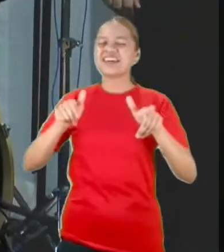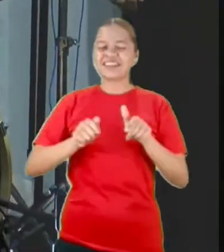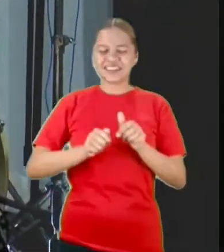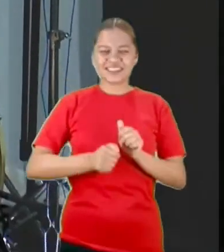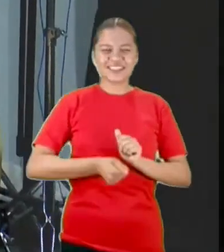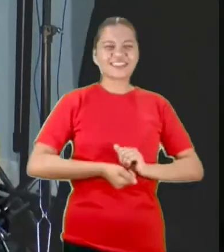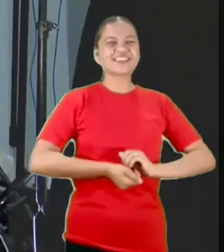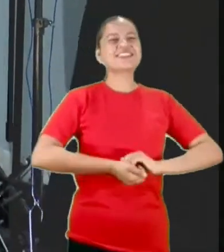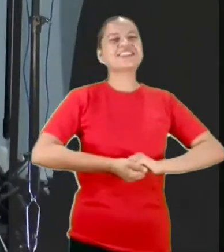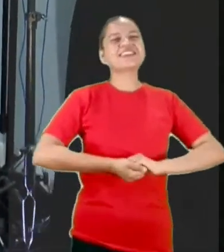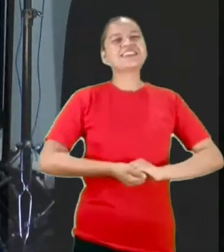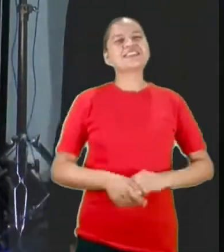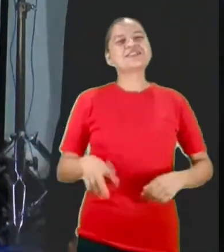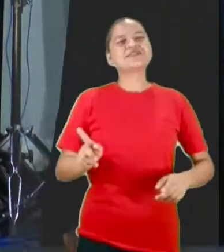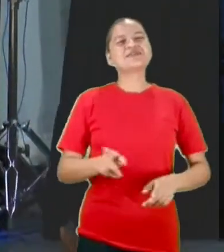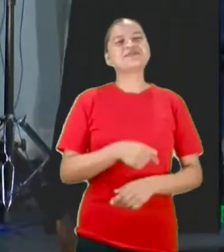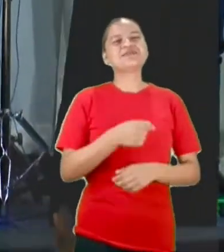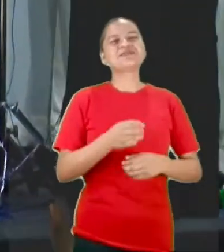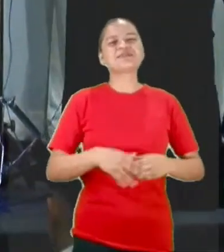Leão. Diga para Ele.